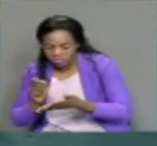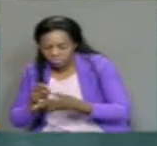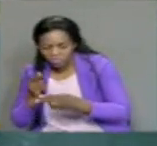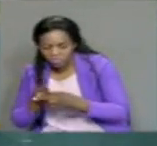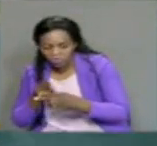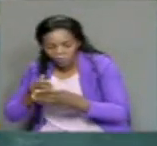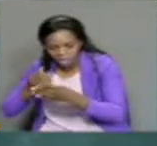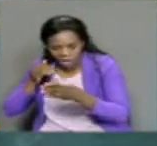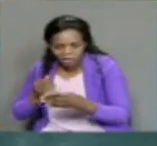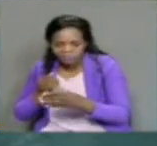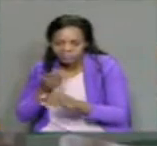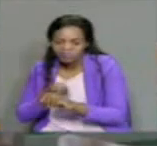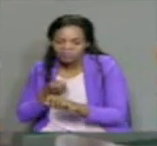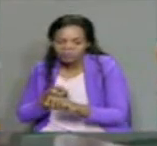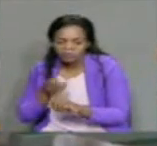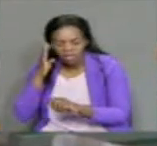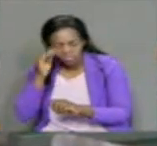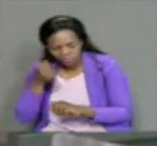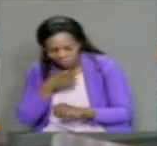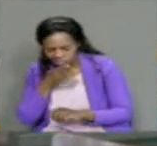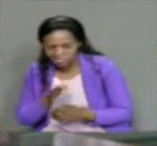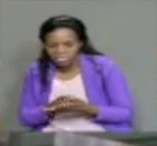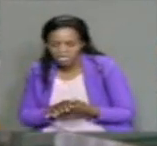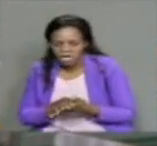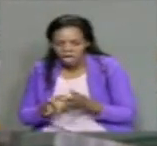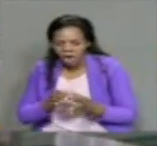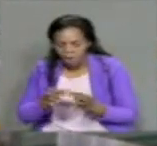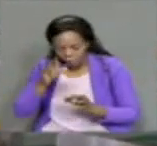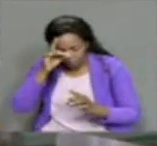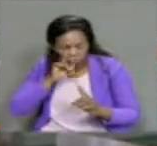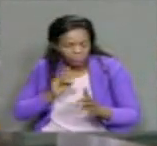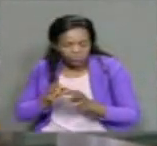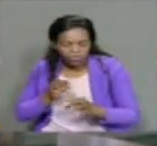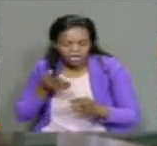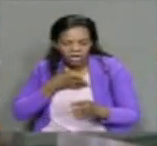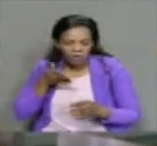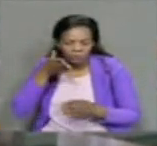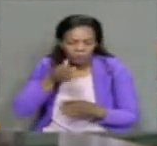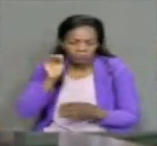dificuldades com alojamento. Eu vim cá parar ao Ambo